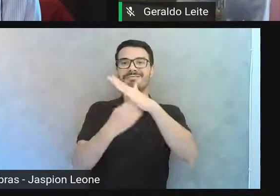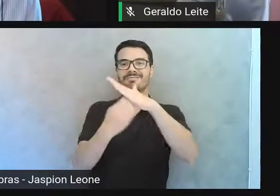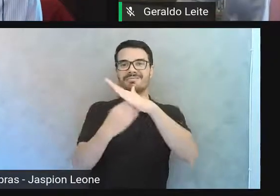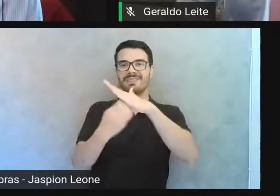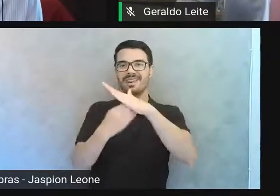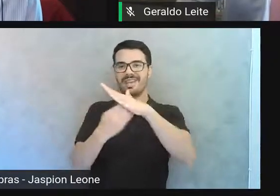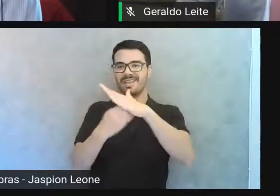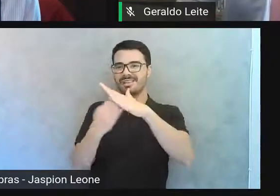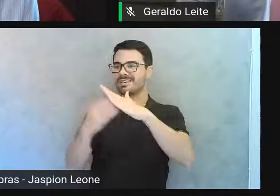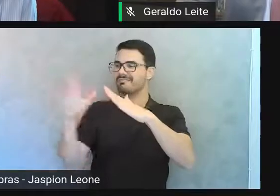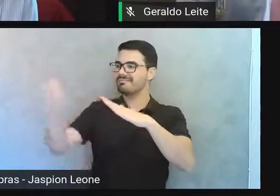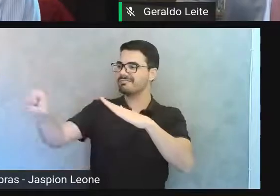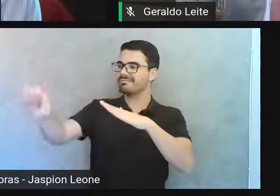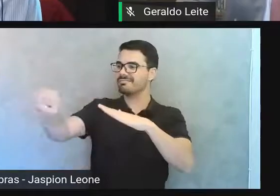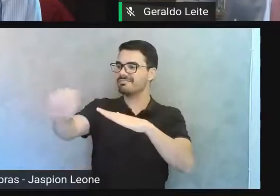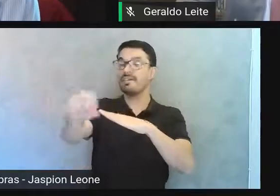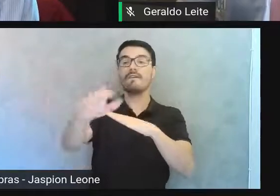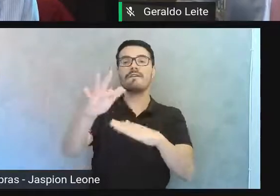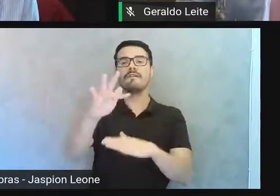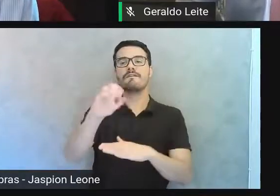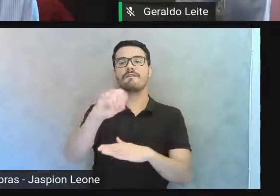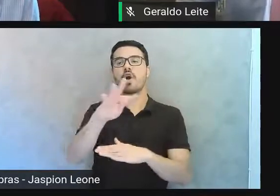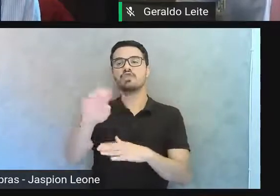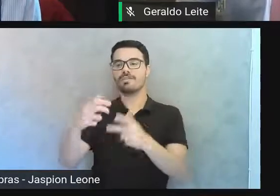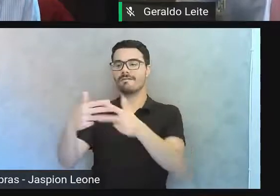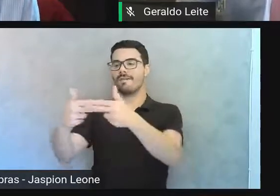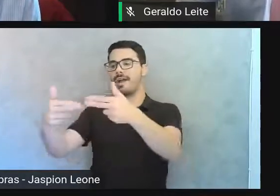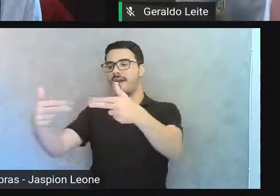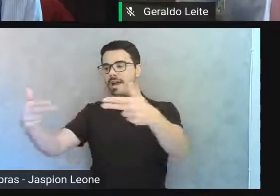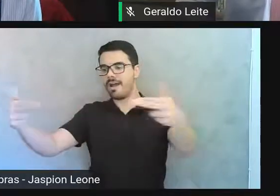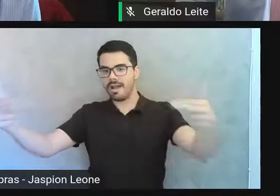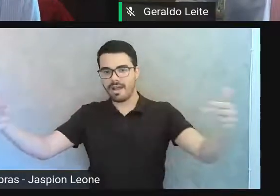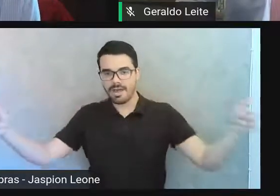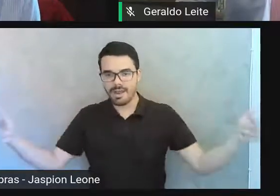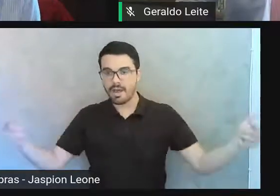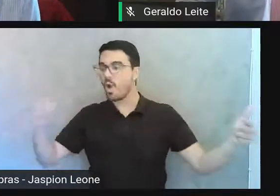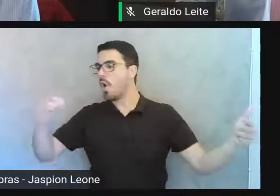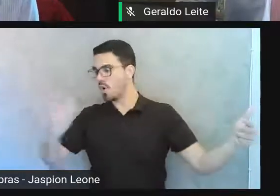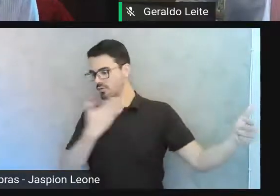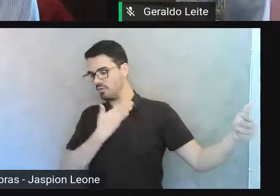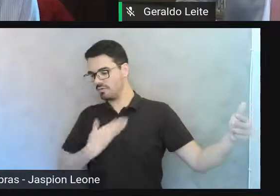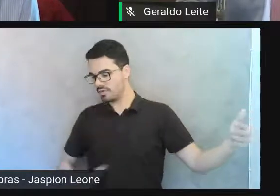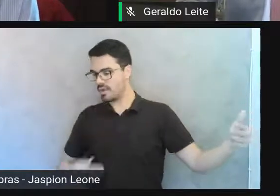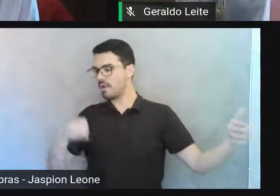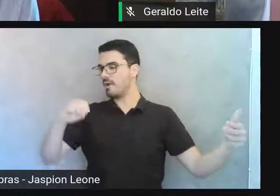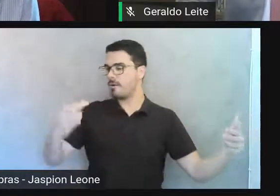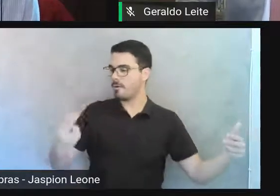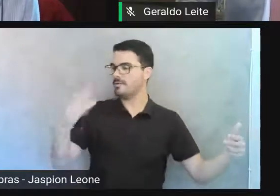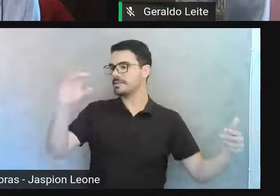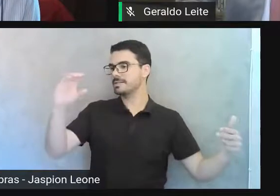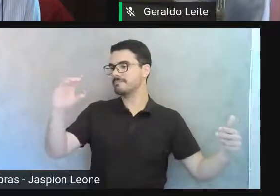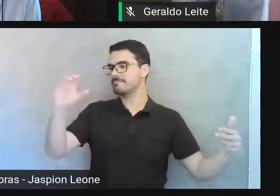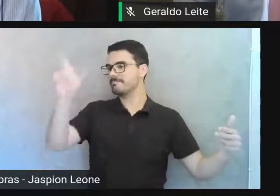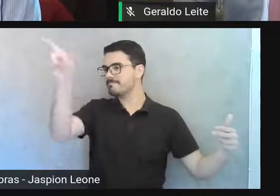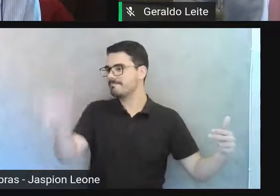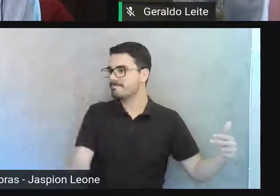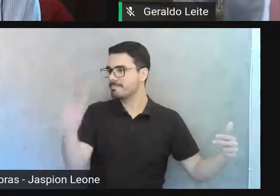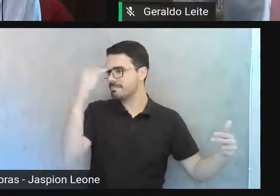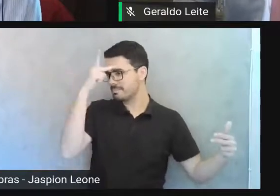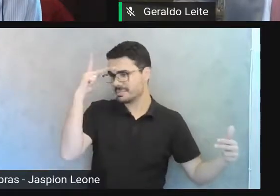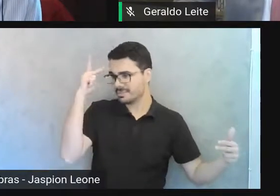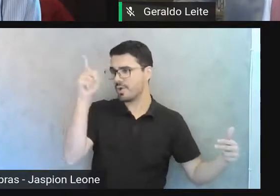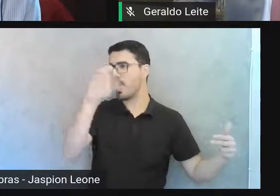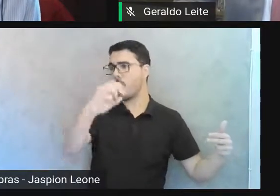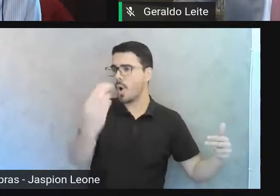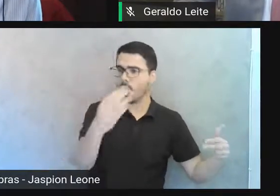de doadores, né, de fontes de doadores, seja recurso público, seja pessoas físicas, seja eventualmente